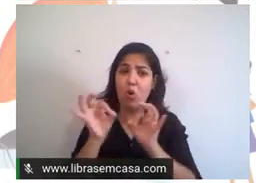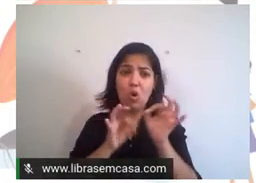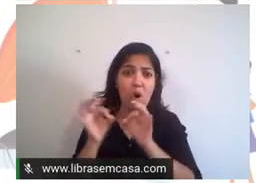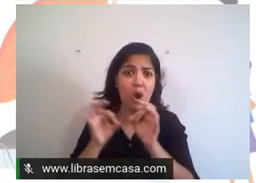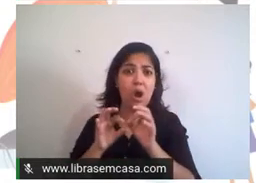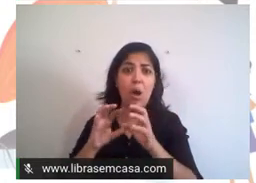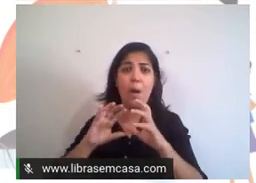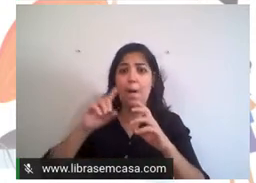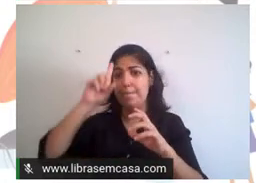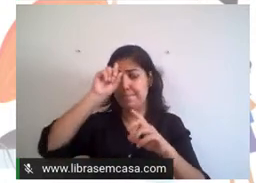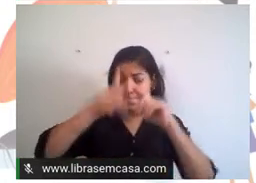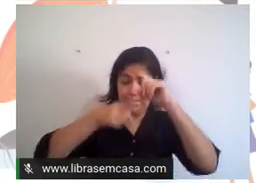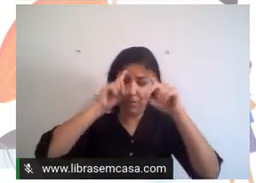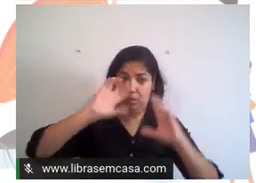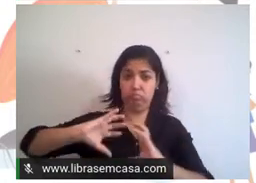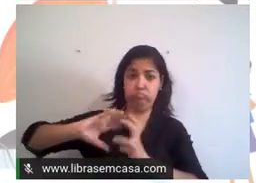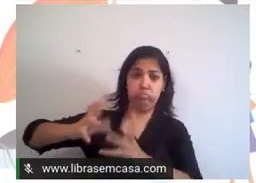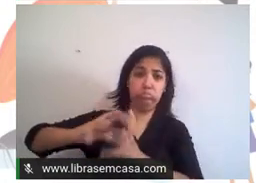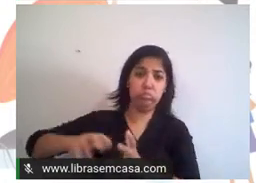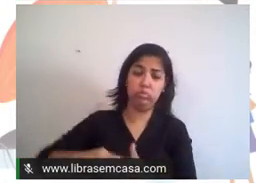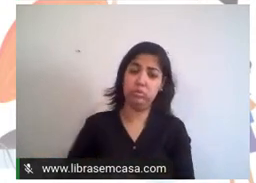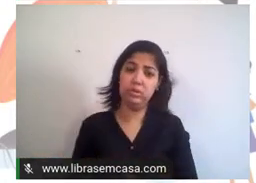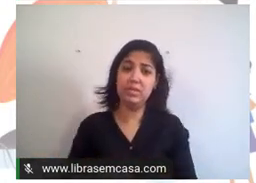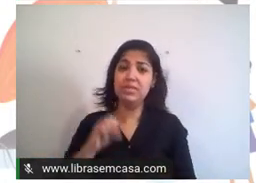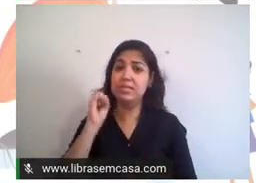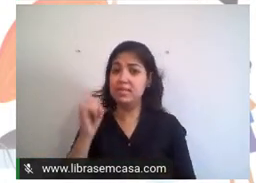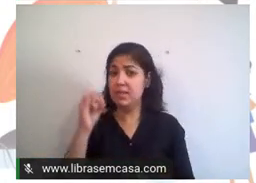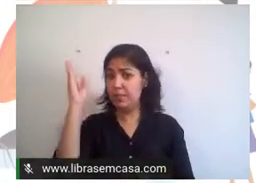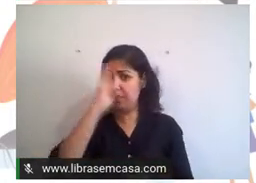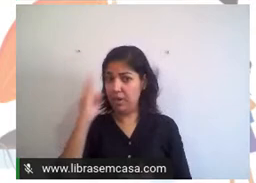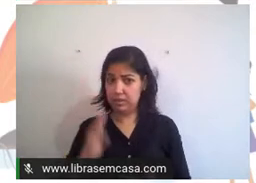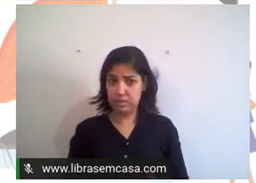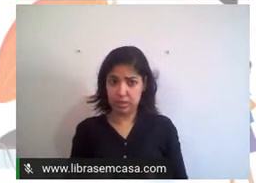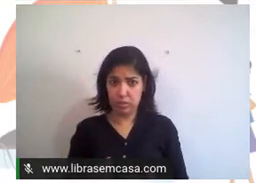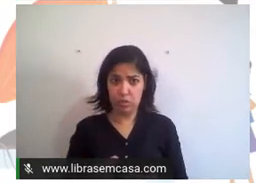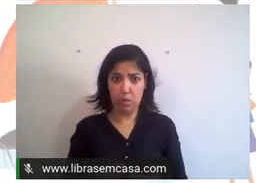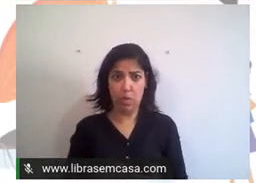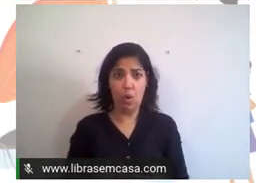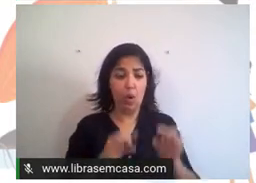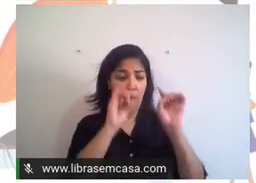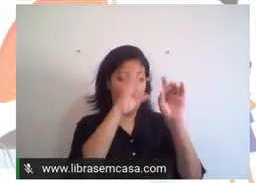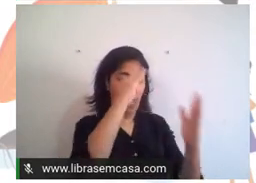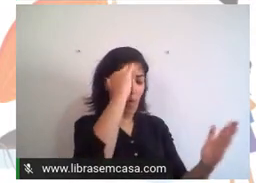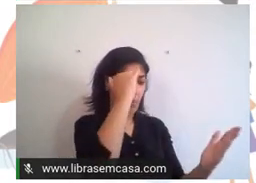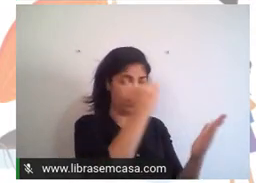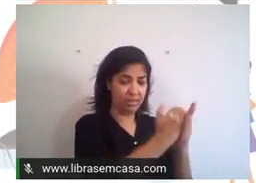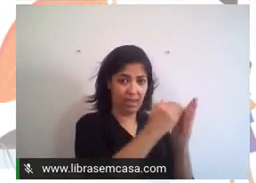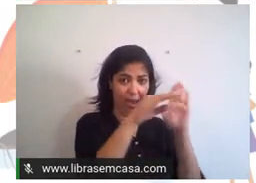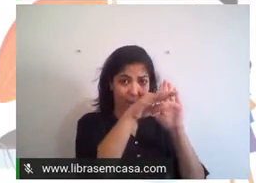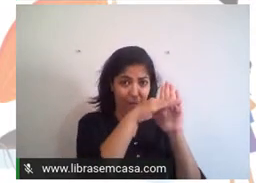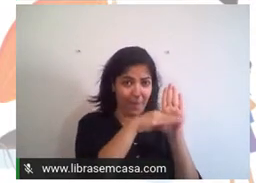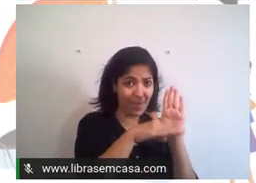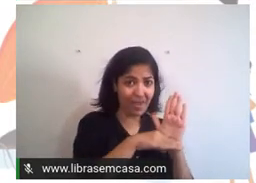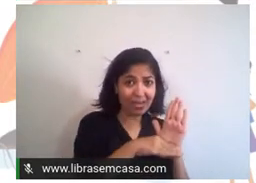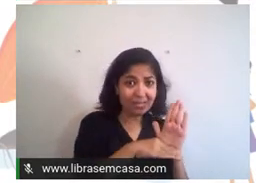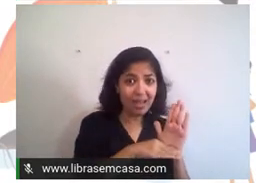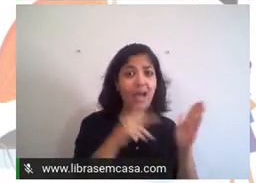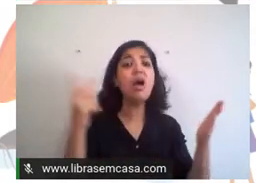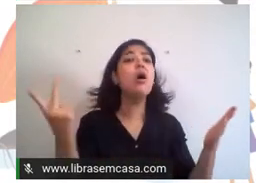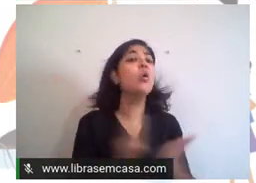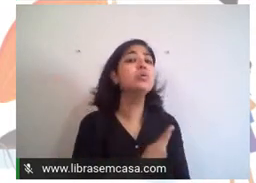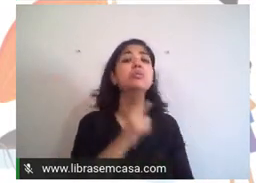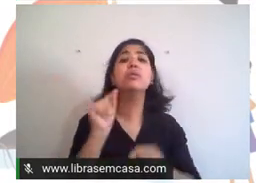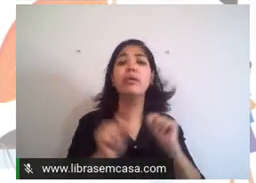na questão do Acordo de Paris. Se o Brasil não cumprir as suas metas, o que, que acontece com o nosso país? Absolutamente